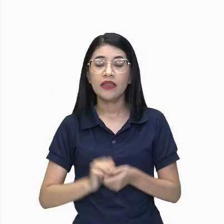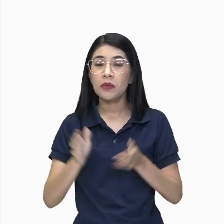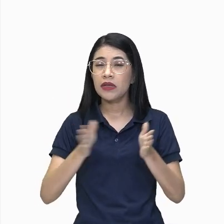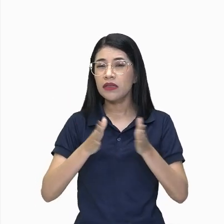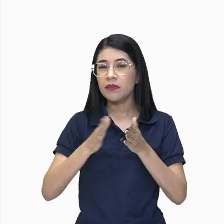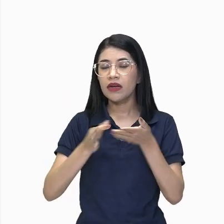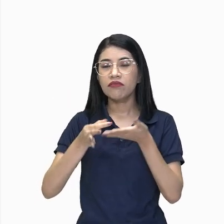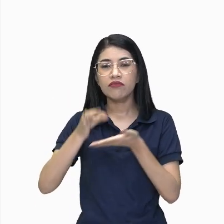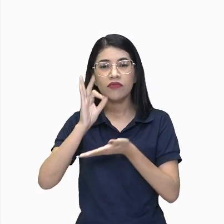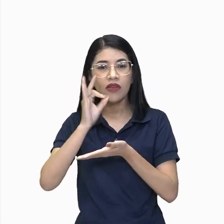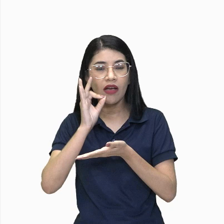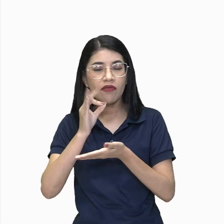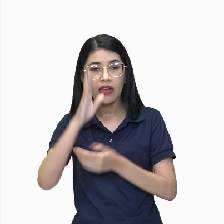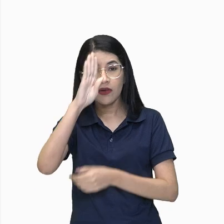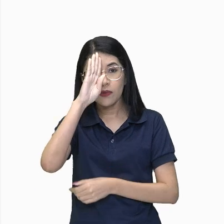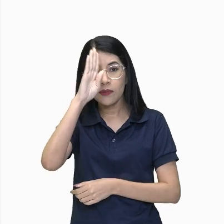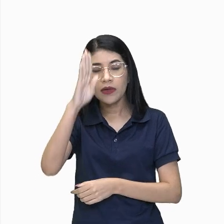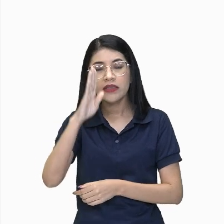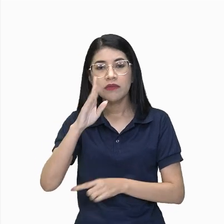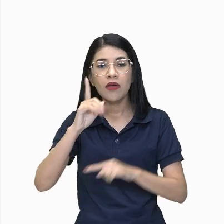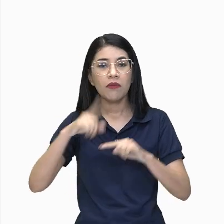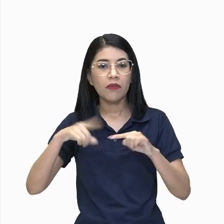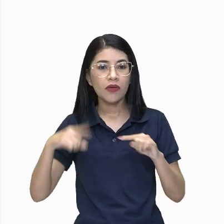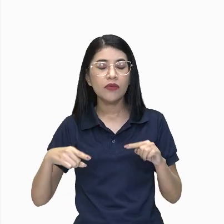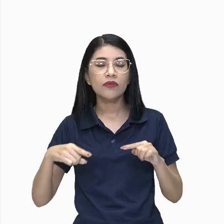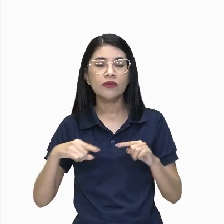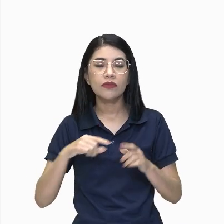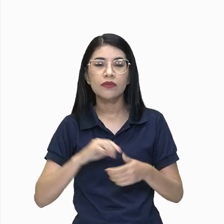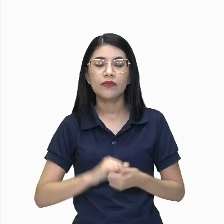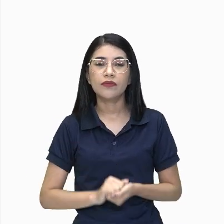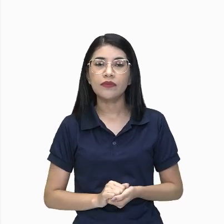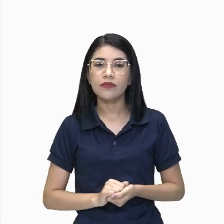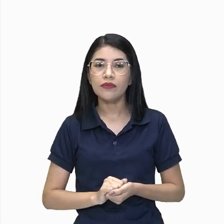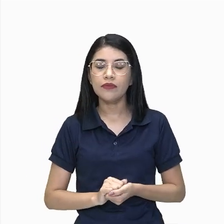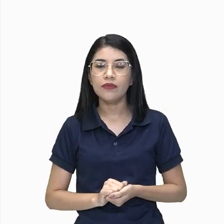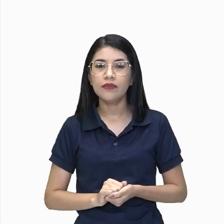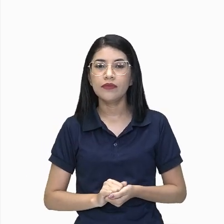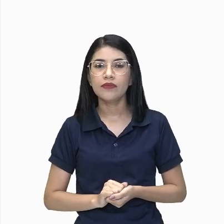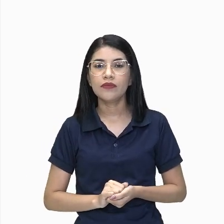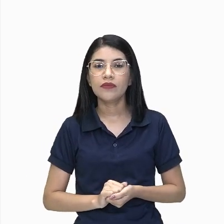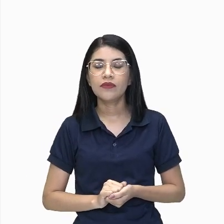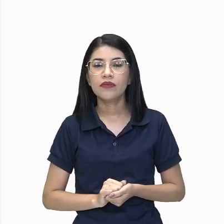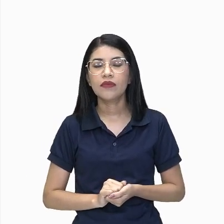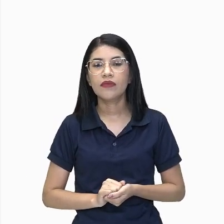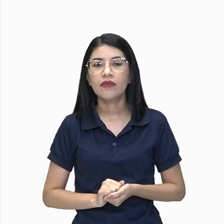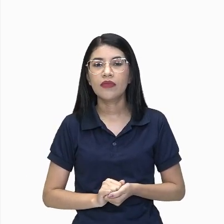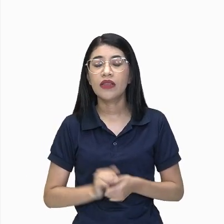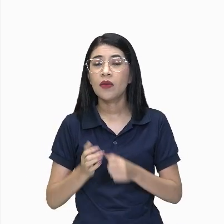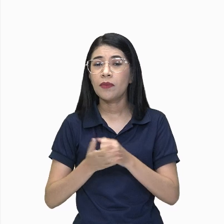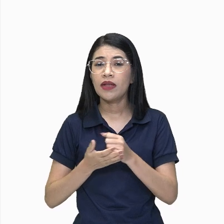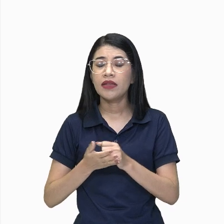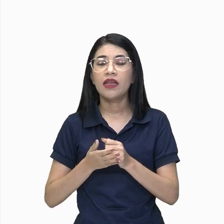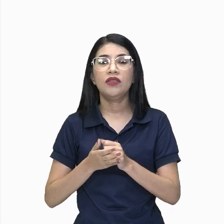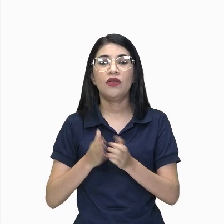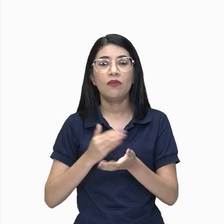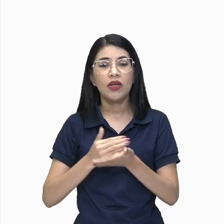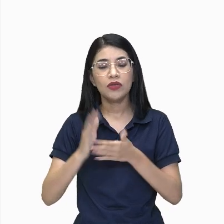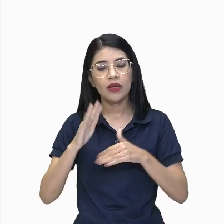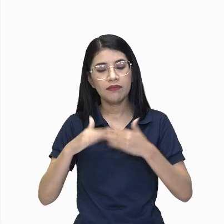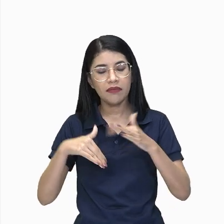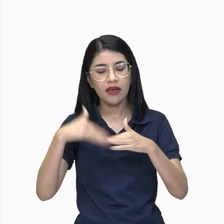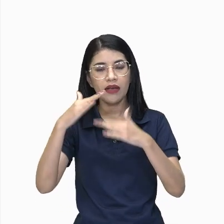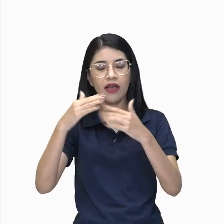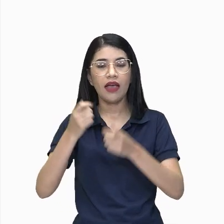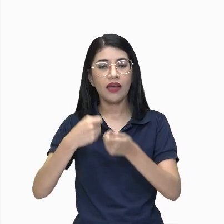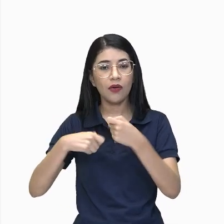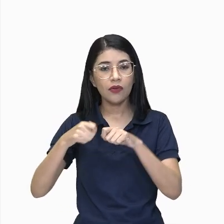se destacar como a principal mercadoria, a principal força motriz que basicamente movimentaria a economia, o grande